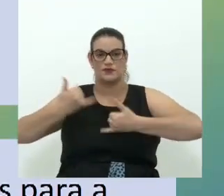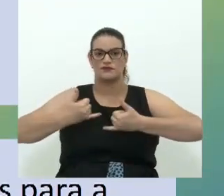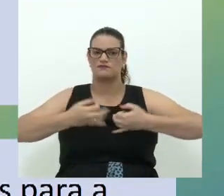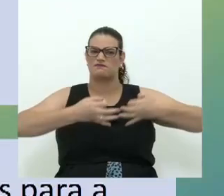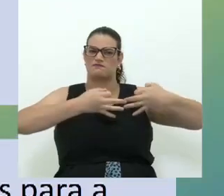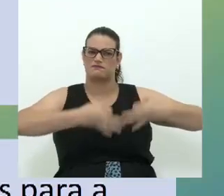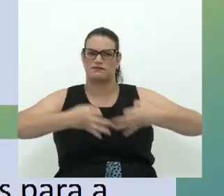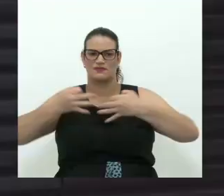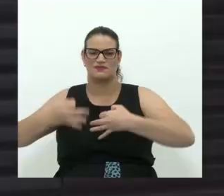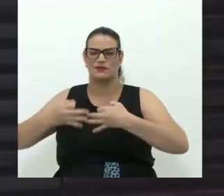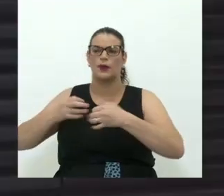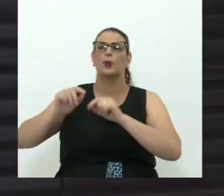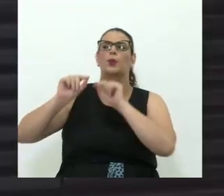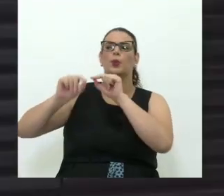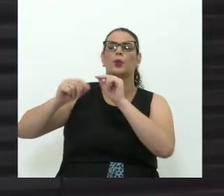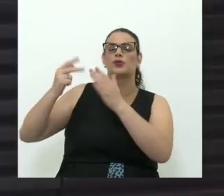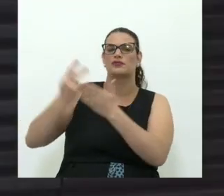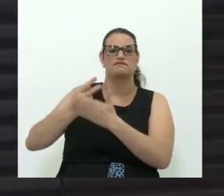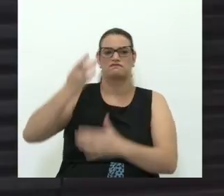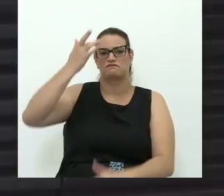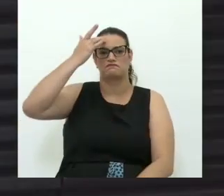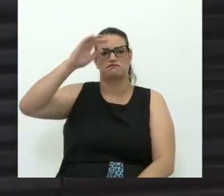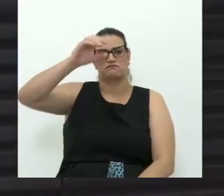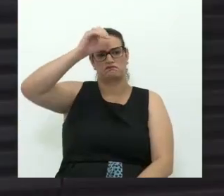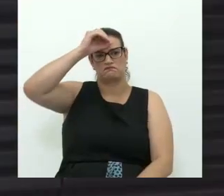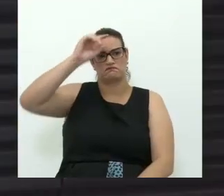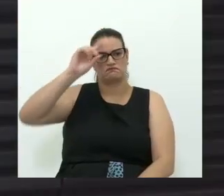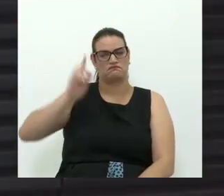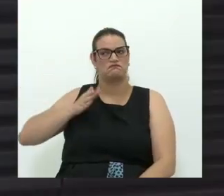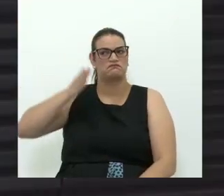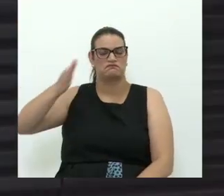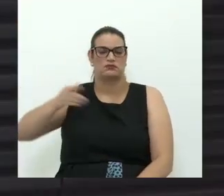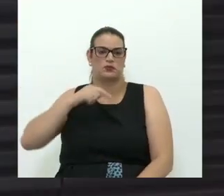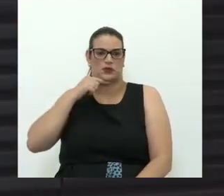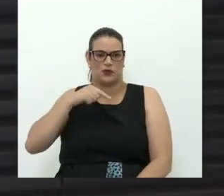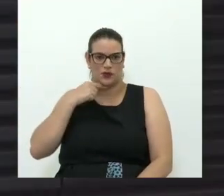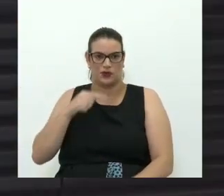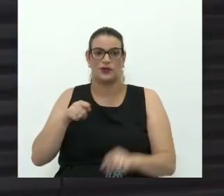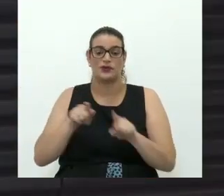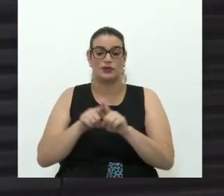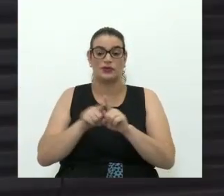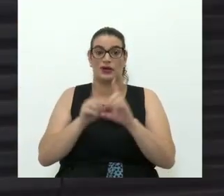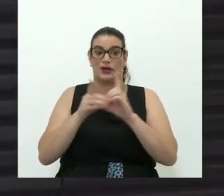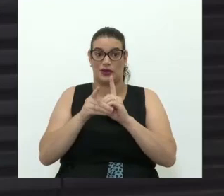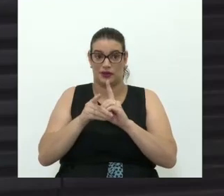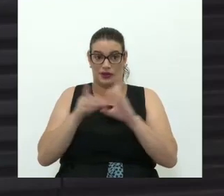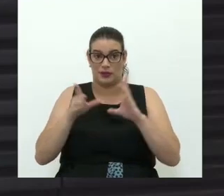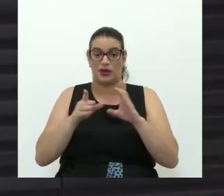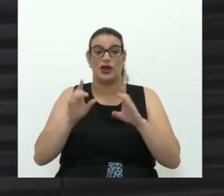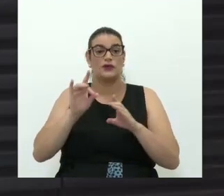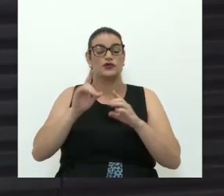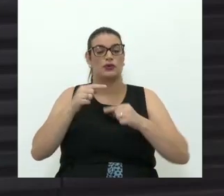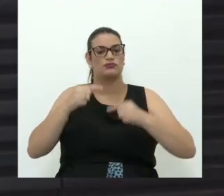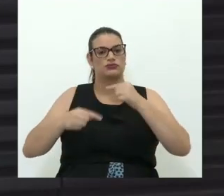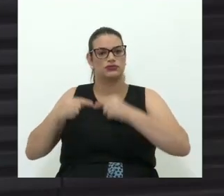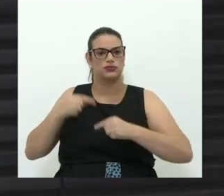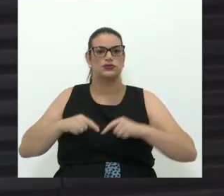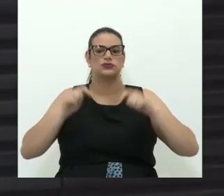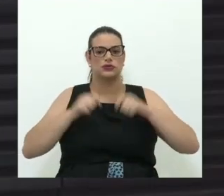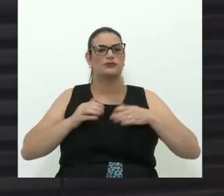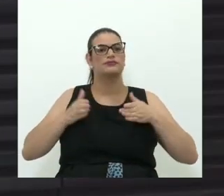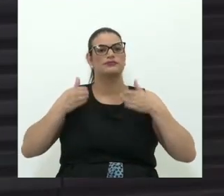saber o que tá acontecendo para eu poder participar e a democracia em si é o único regime político que permite essa